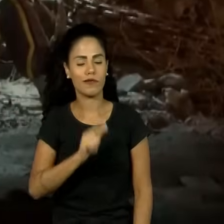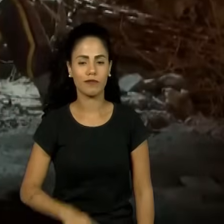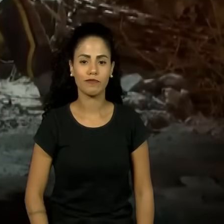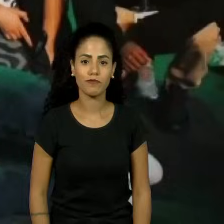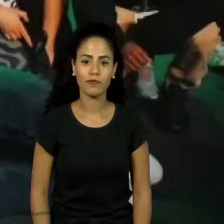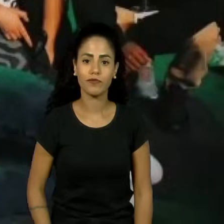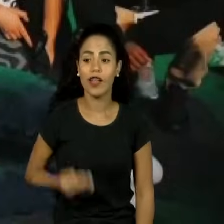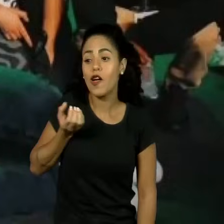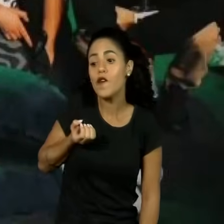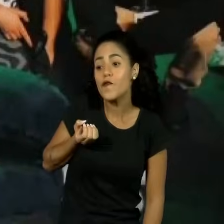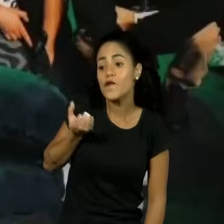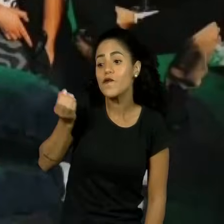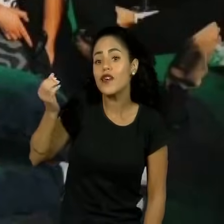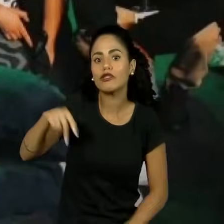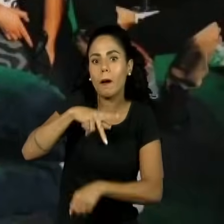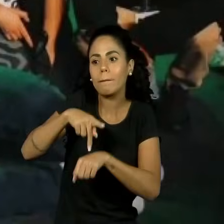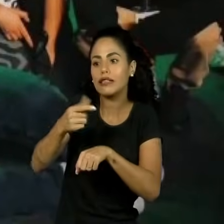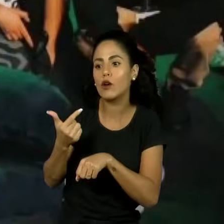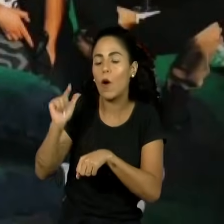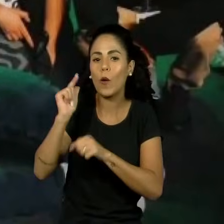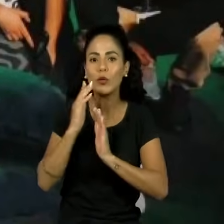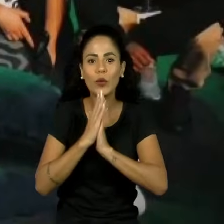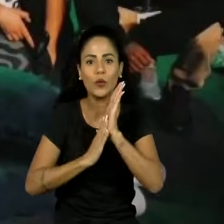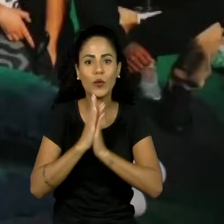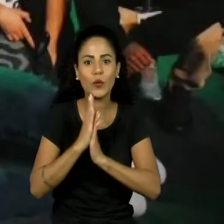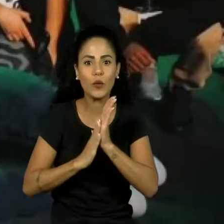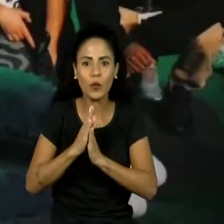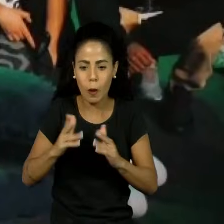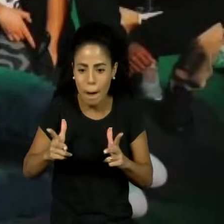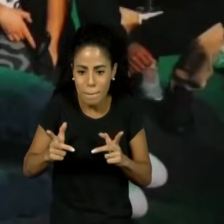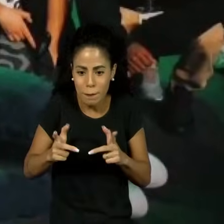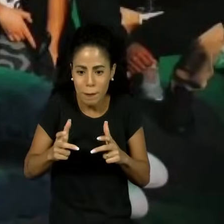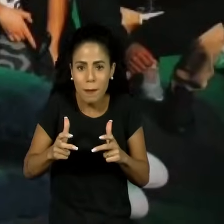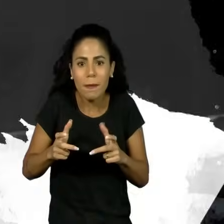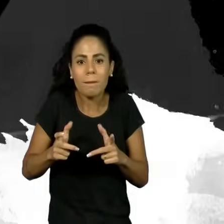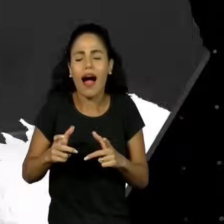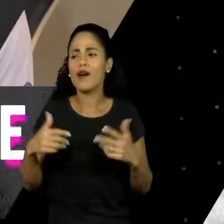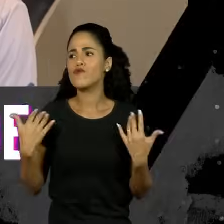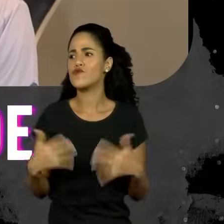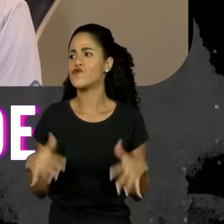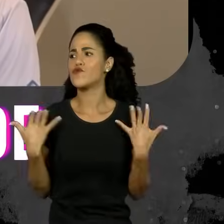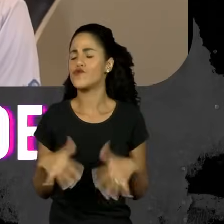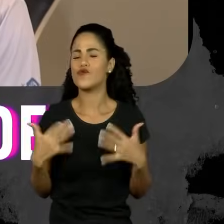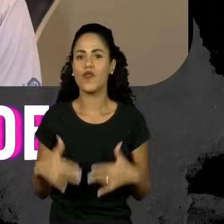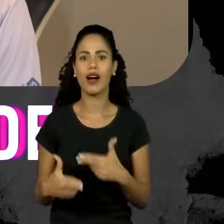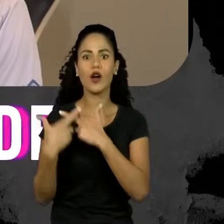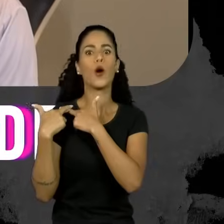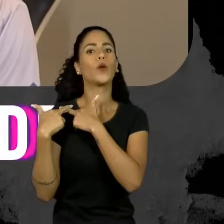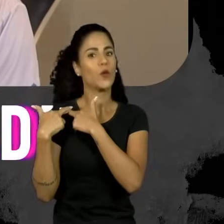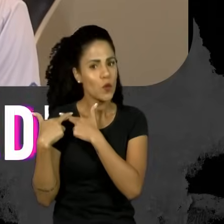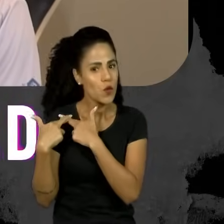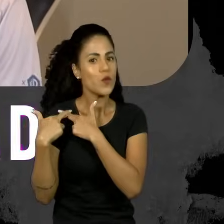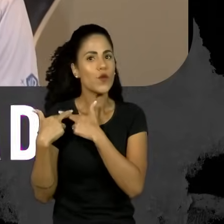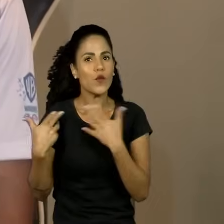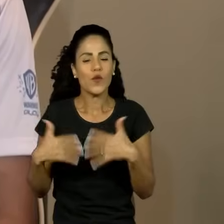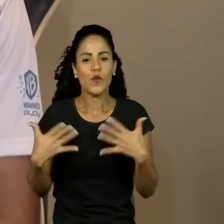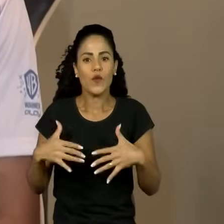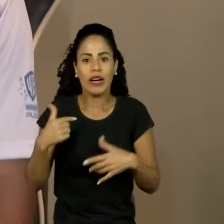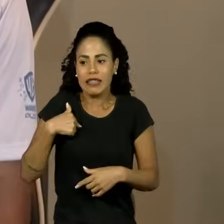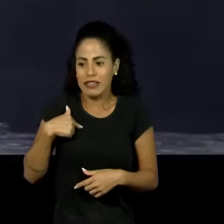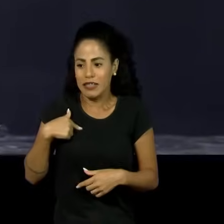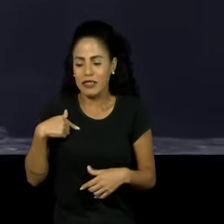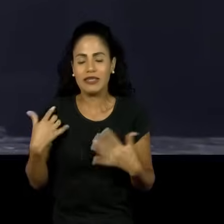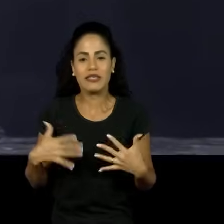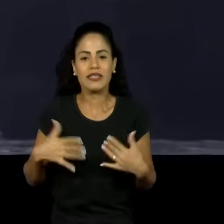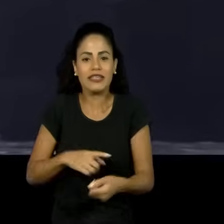Viajar para fora do país, assim, ainda mais para jogar, né? Para jogar, para representar o país, a responsabilidade tava todo dia no meu peito ali,